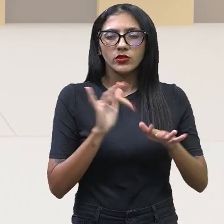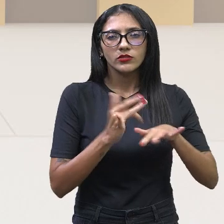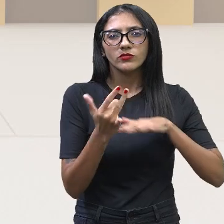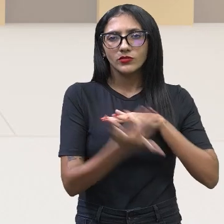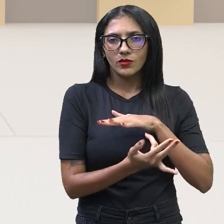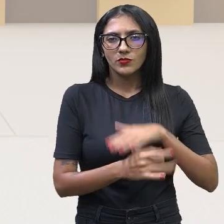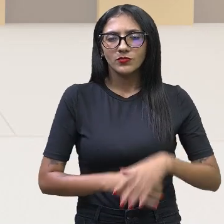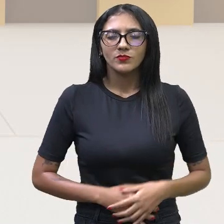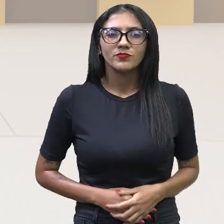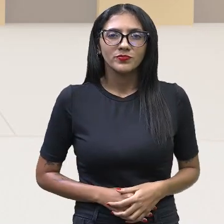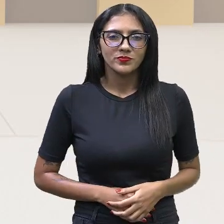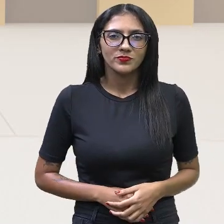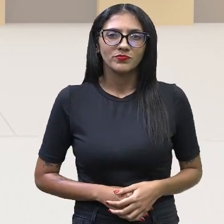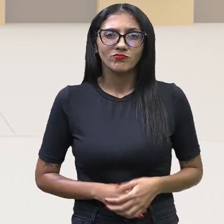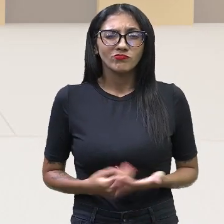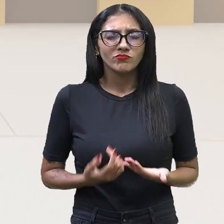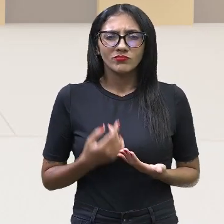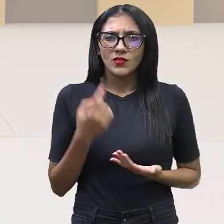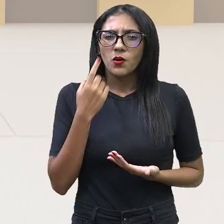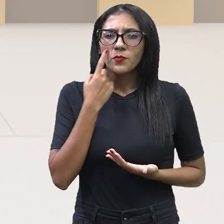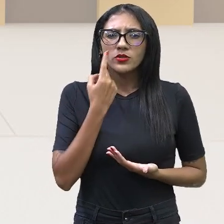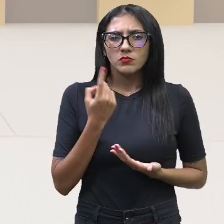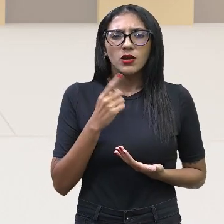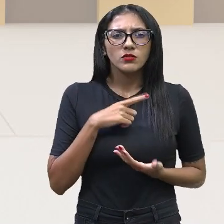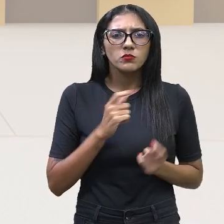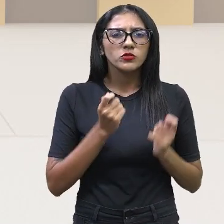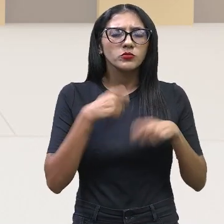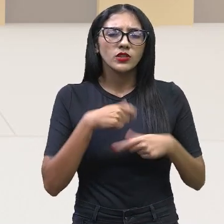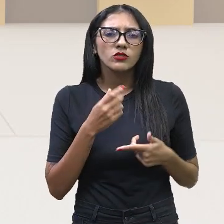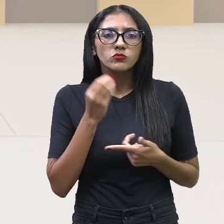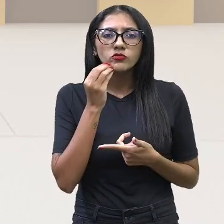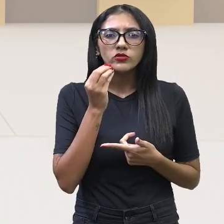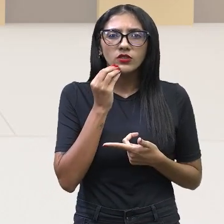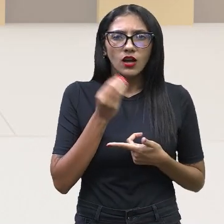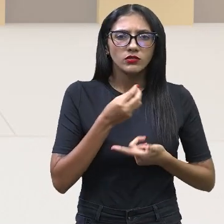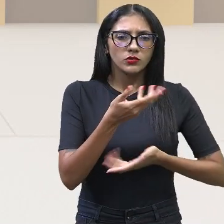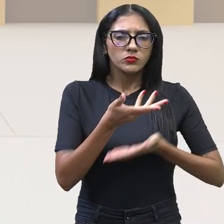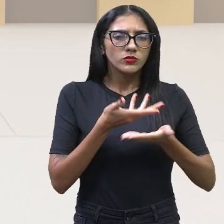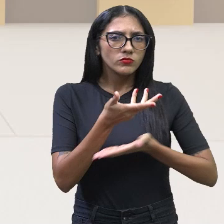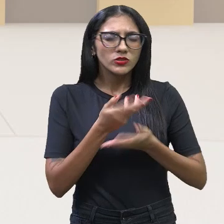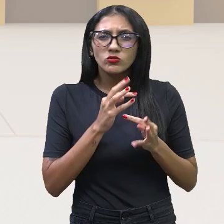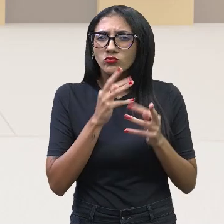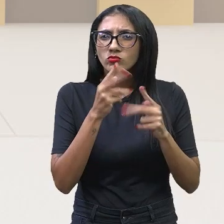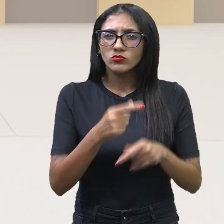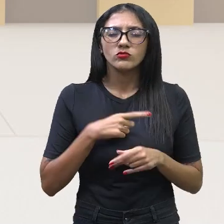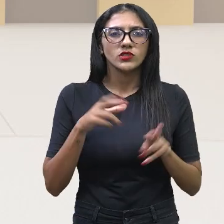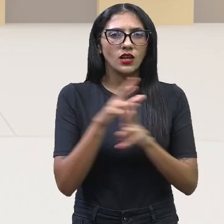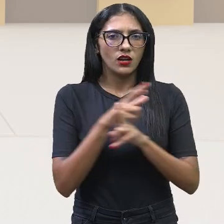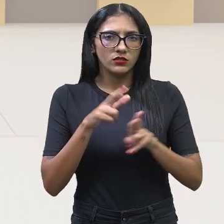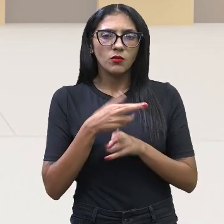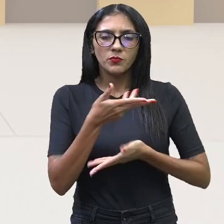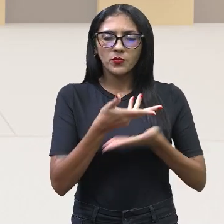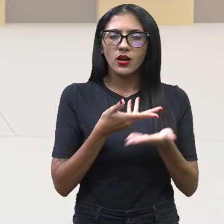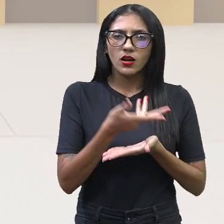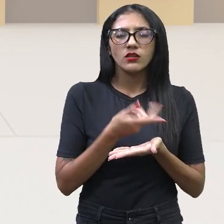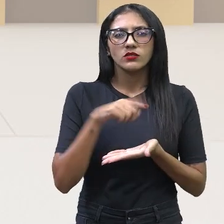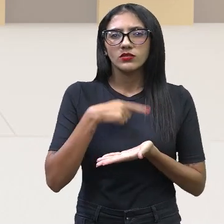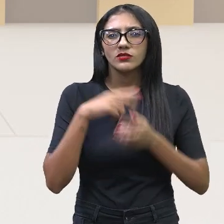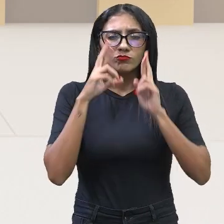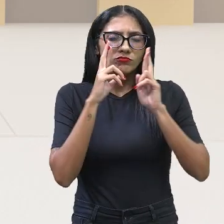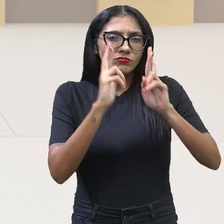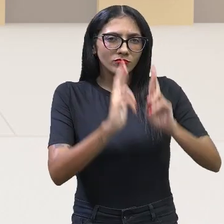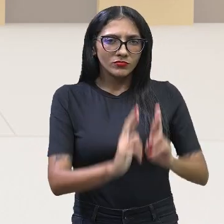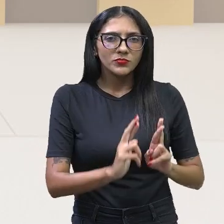aqui, pessoal? Abrir o diálogo, olha, tudo está envolto do diálogo. Dialogar é respeitar,